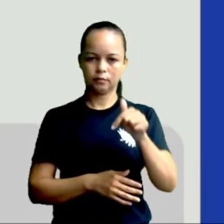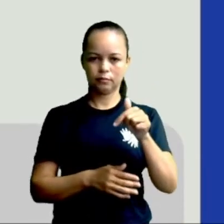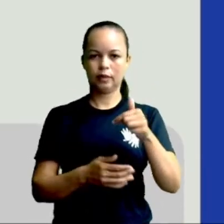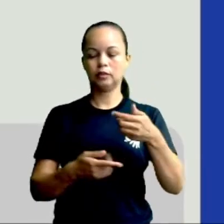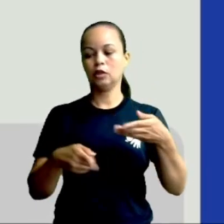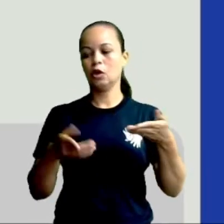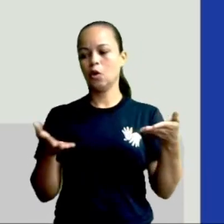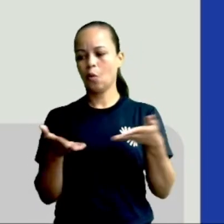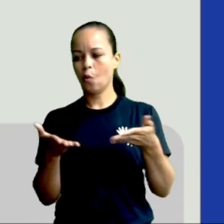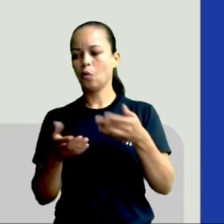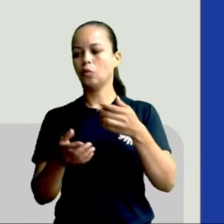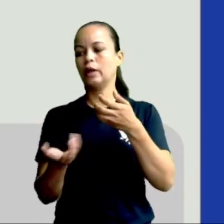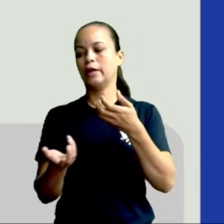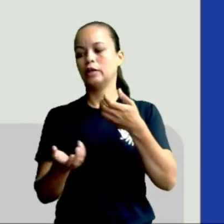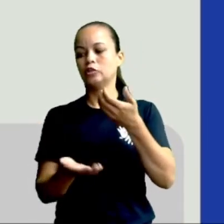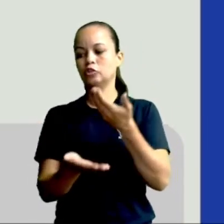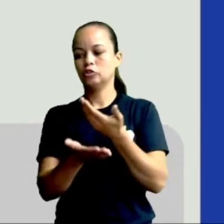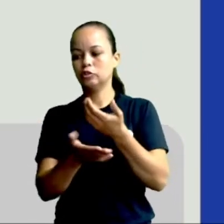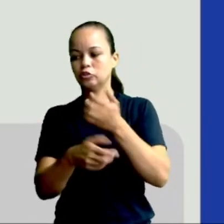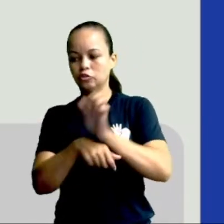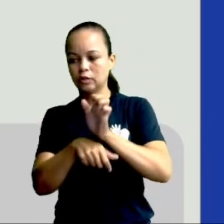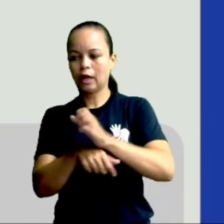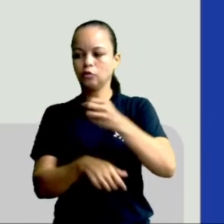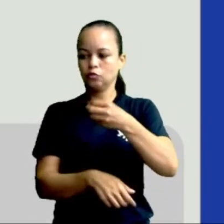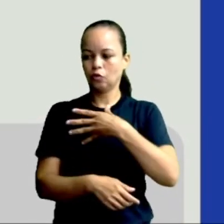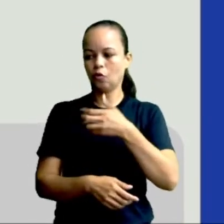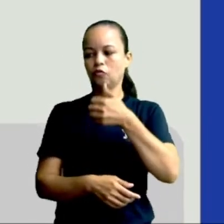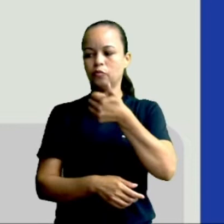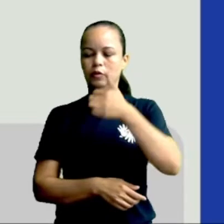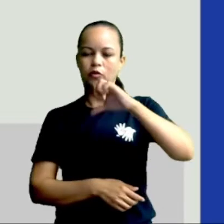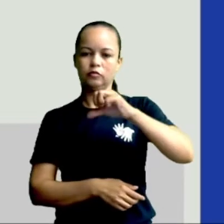ou Estado Novo, de 1937 a